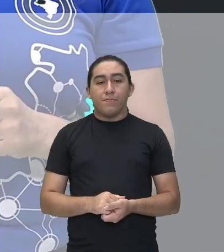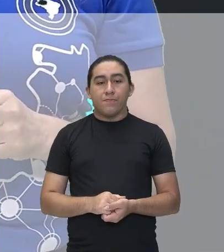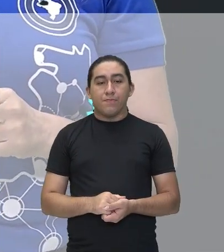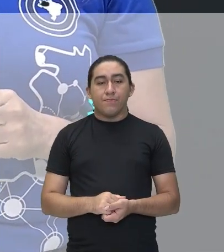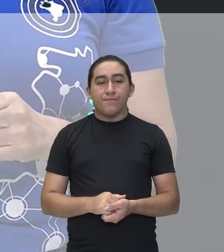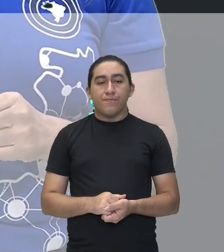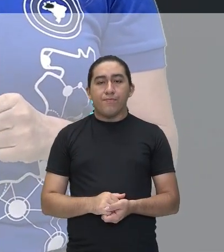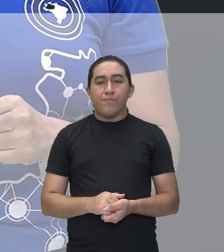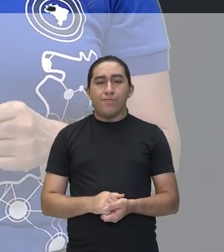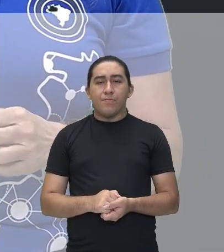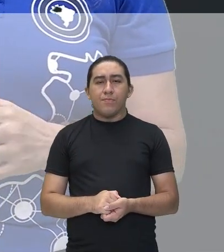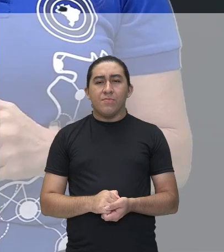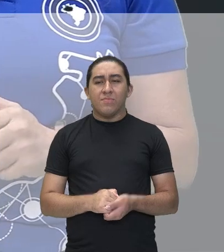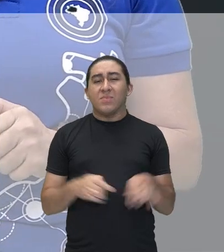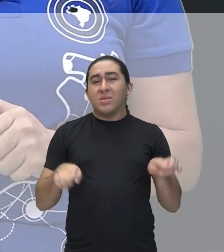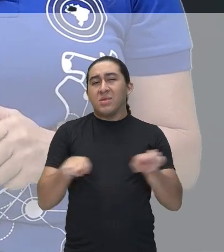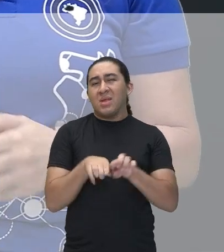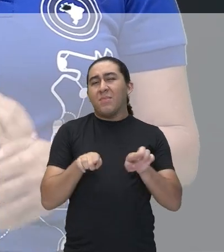Pessimismo.